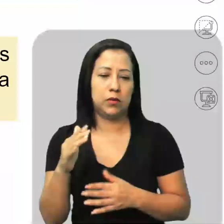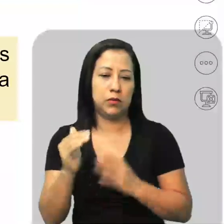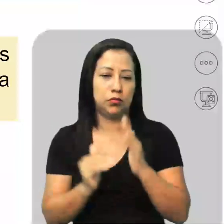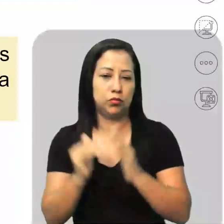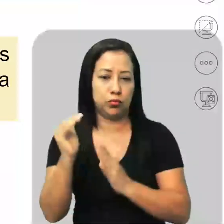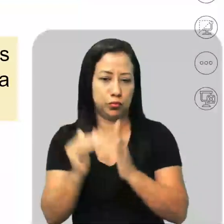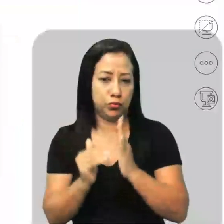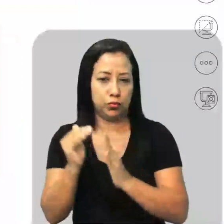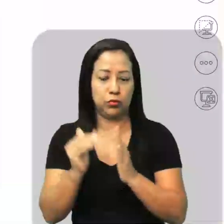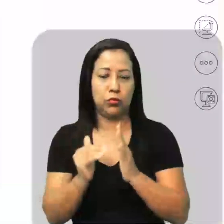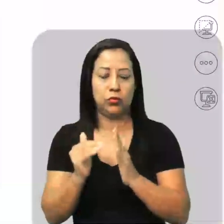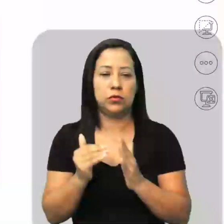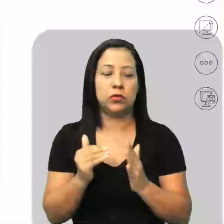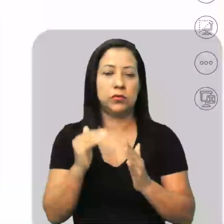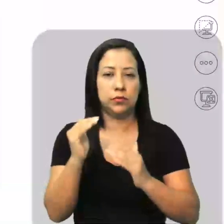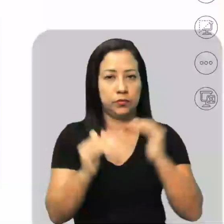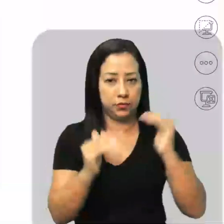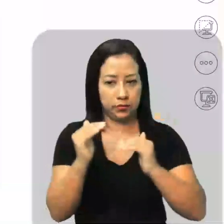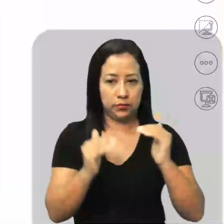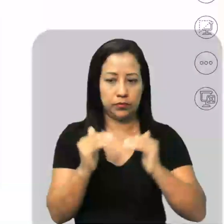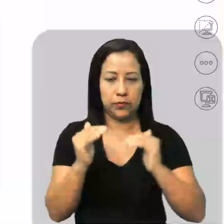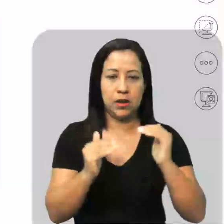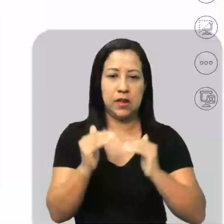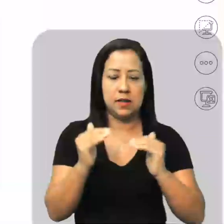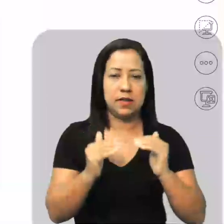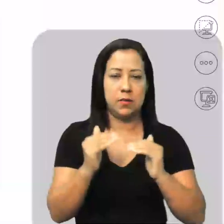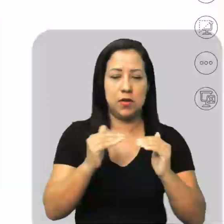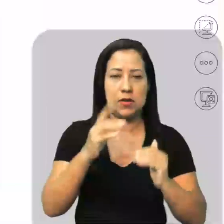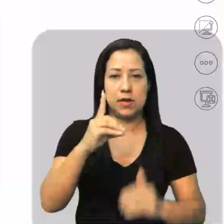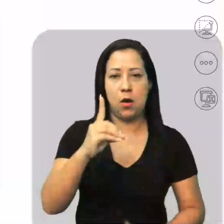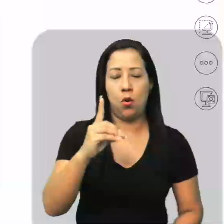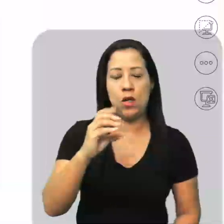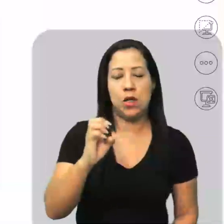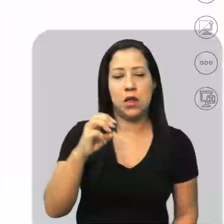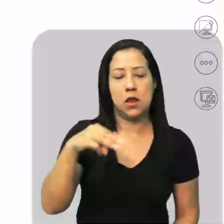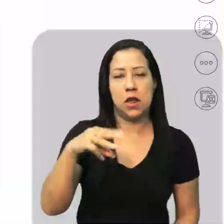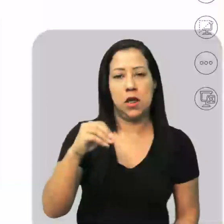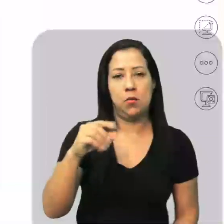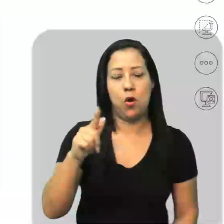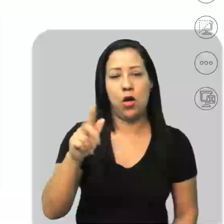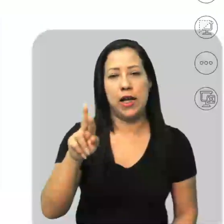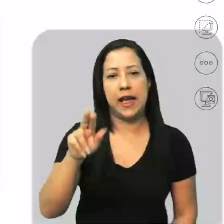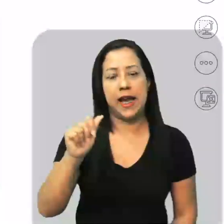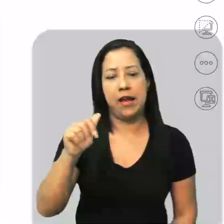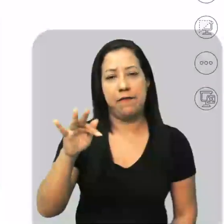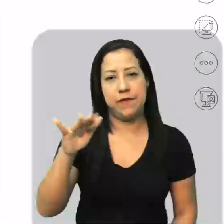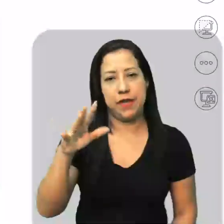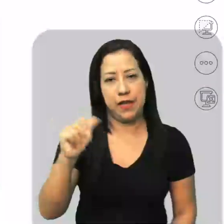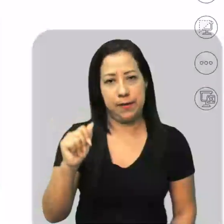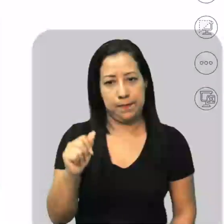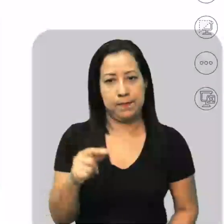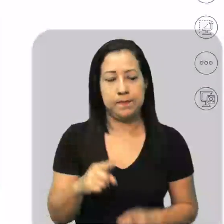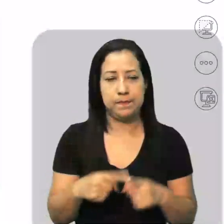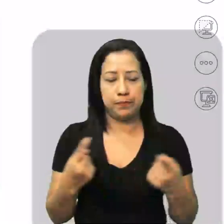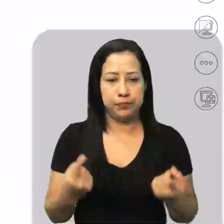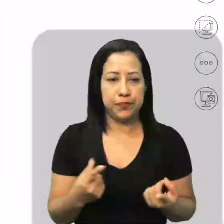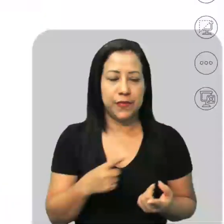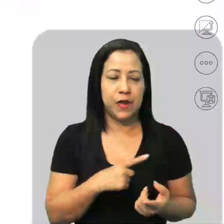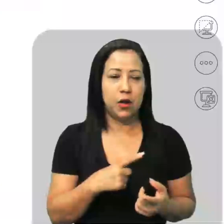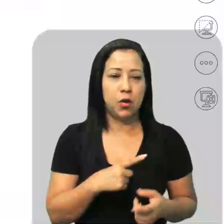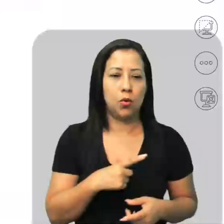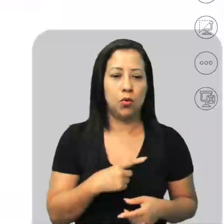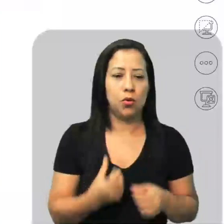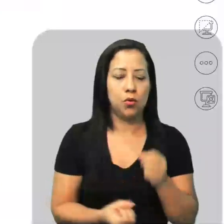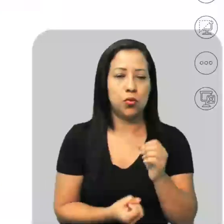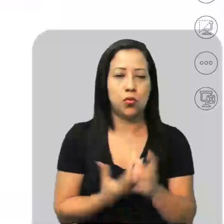é conhecida como estabilização demográfica, que vai trazer consequências para onde? Para a